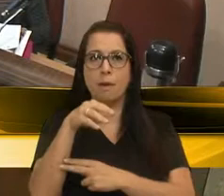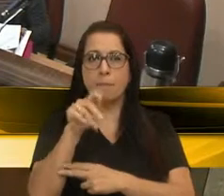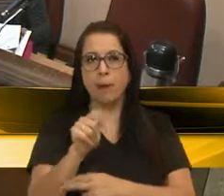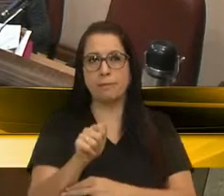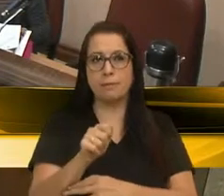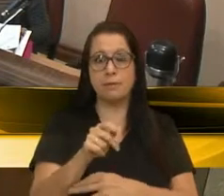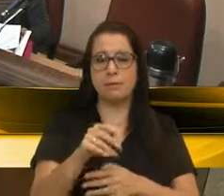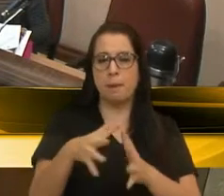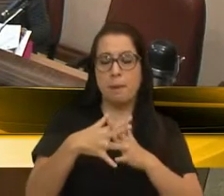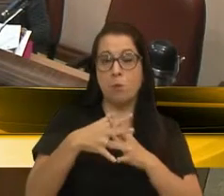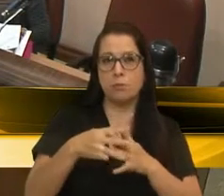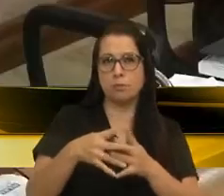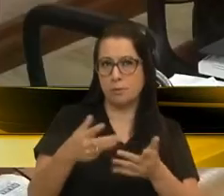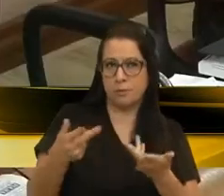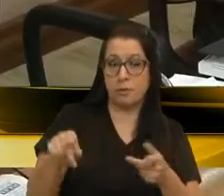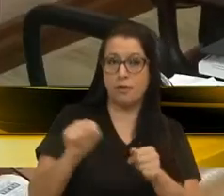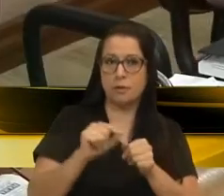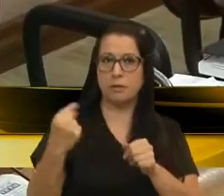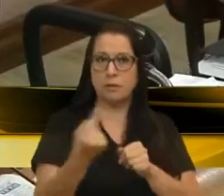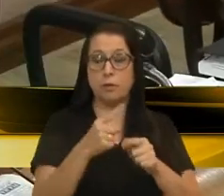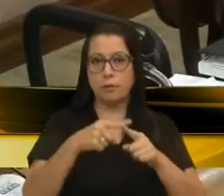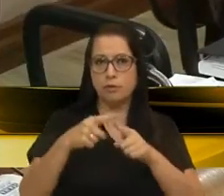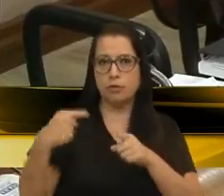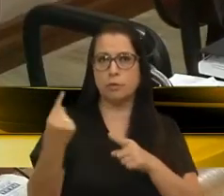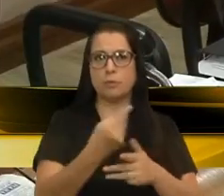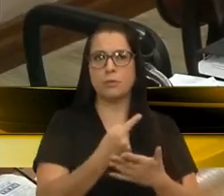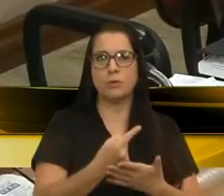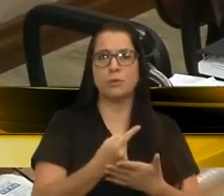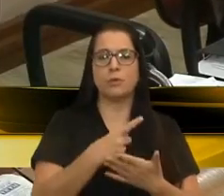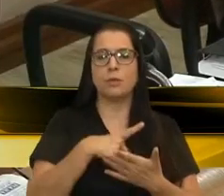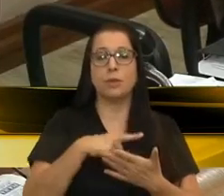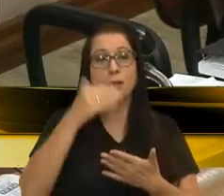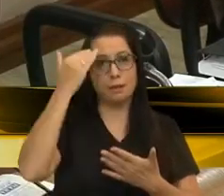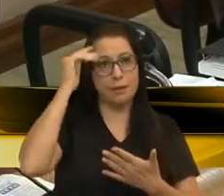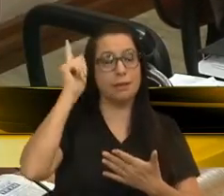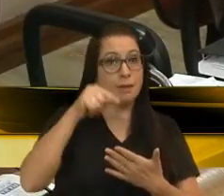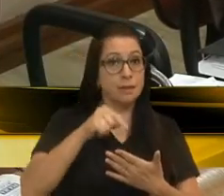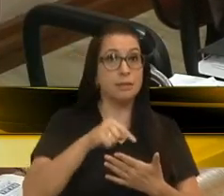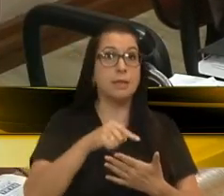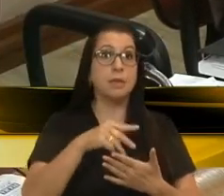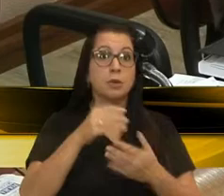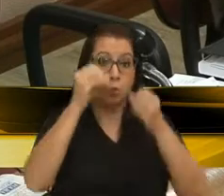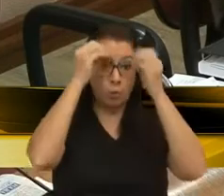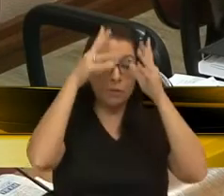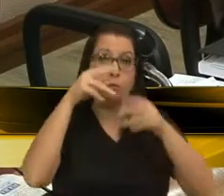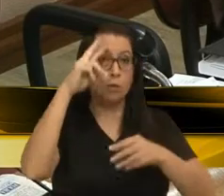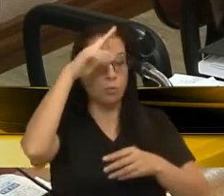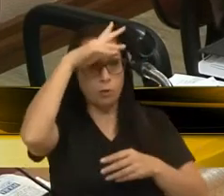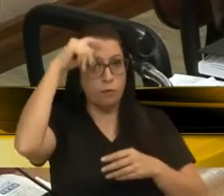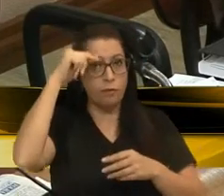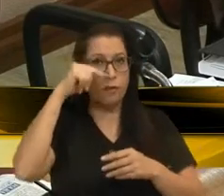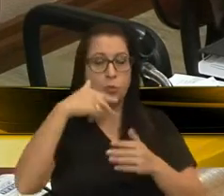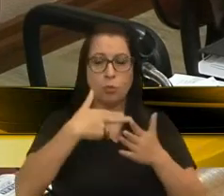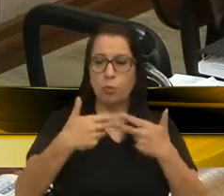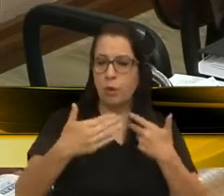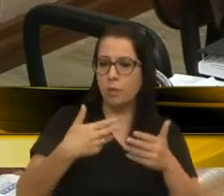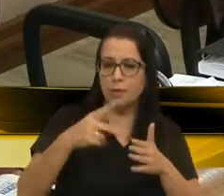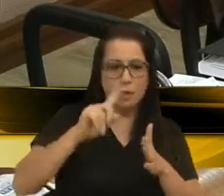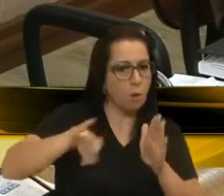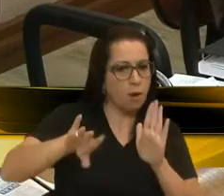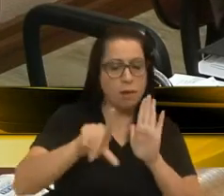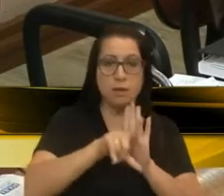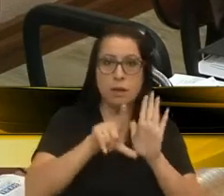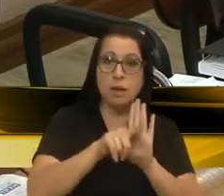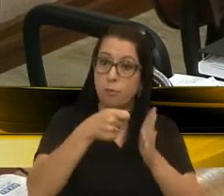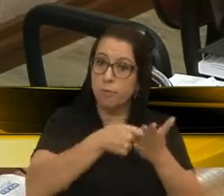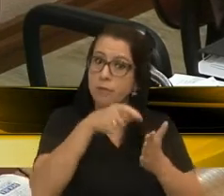ARI Serra desconhece qualquer tipo de beneficiamento e entende que, se é do conhecimento do prefeito qualquer ilegalidade, é